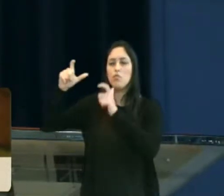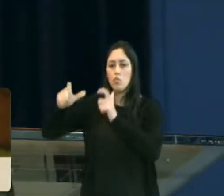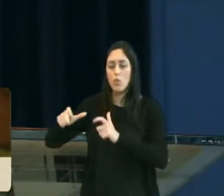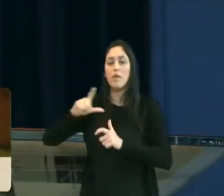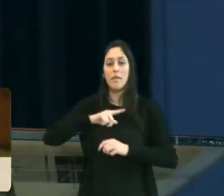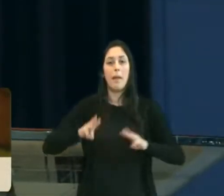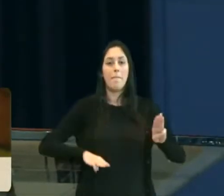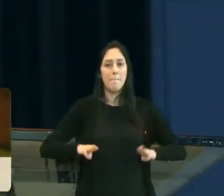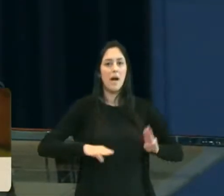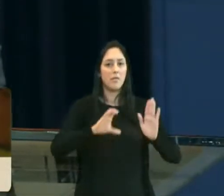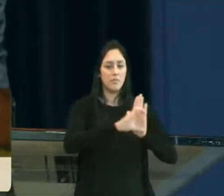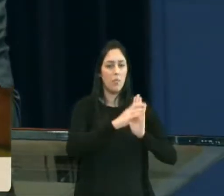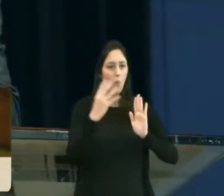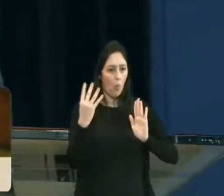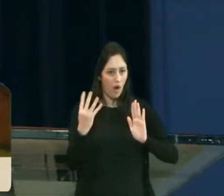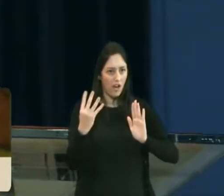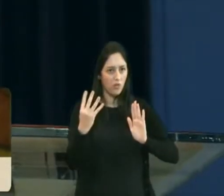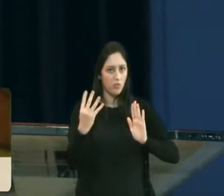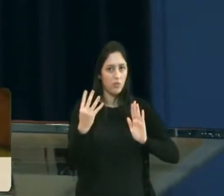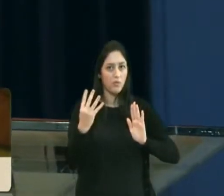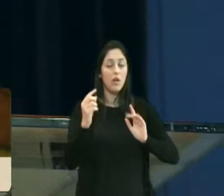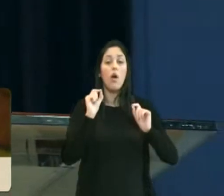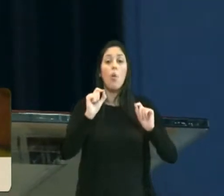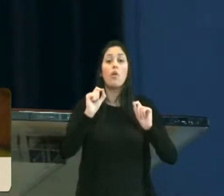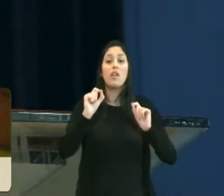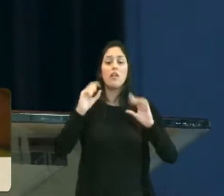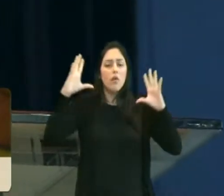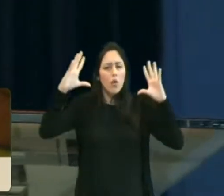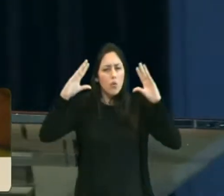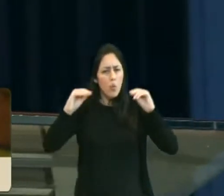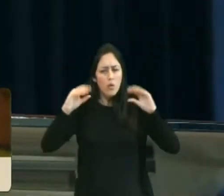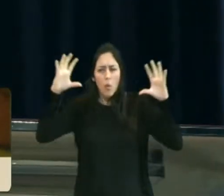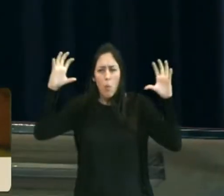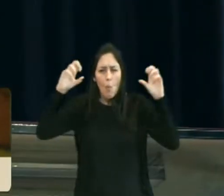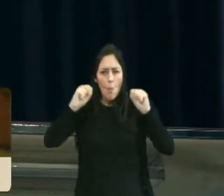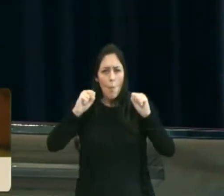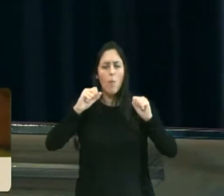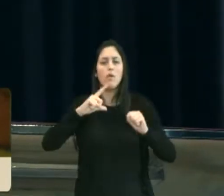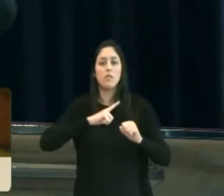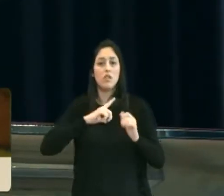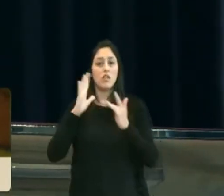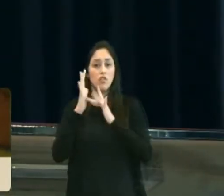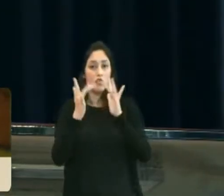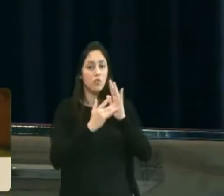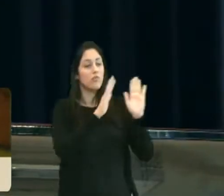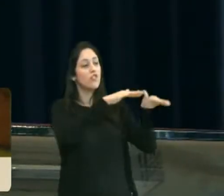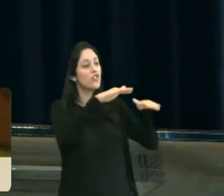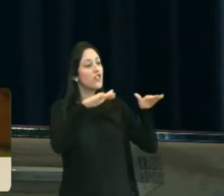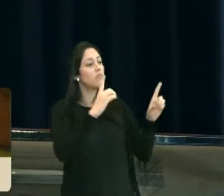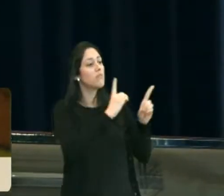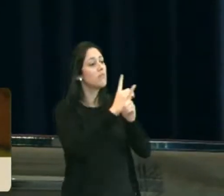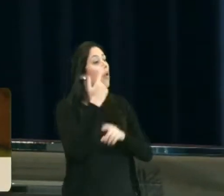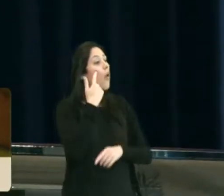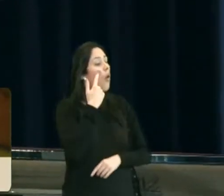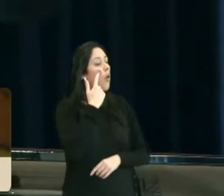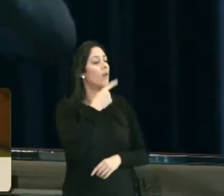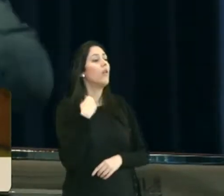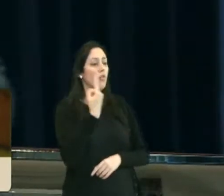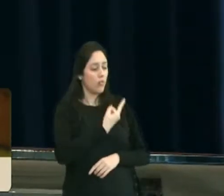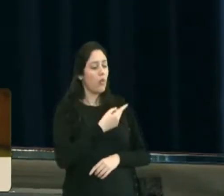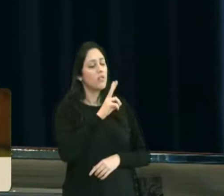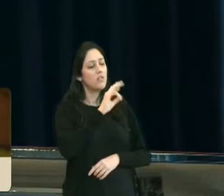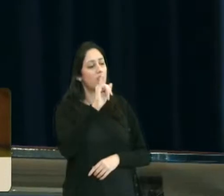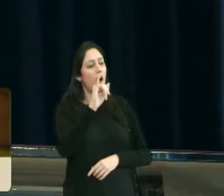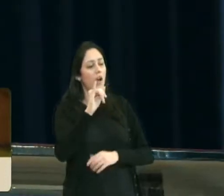Marcos 4, que já está tarde à noite, ele reúne os discípulos e diz: nós vamos atravessar por outro